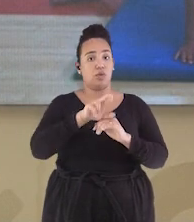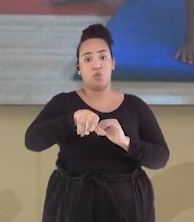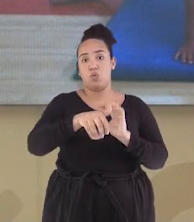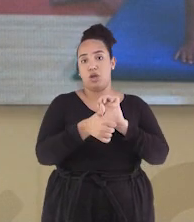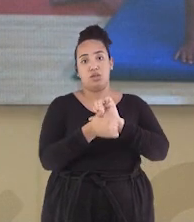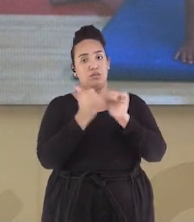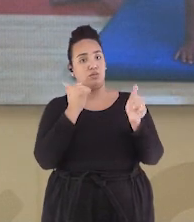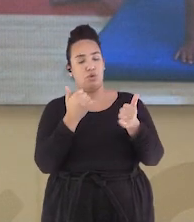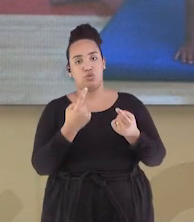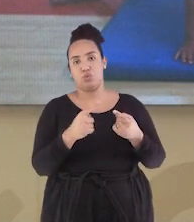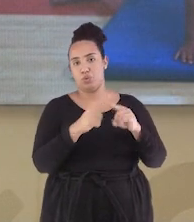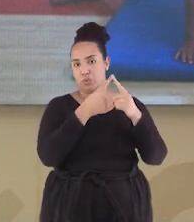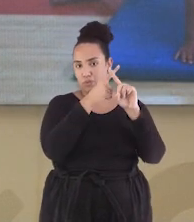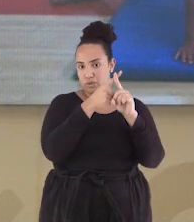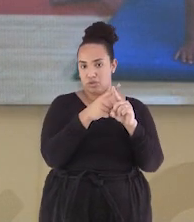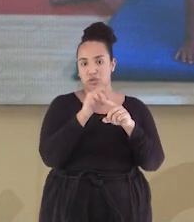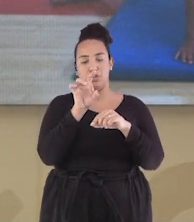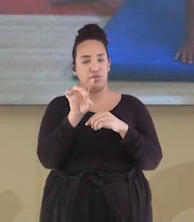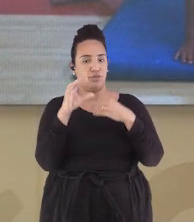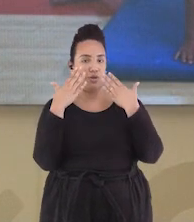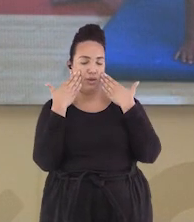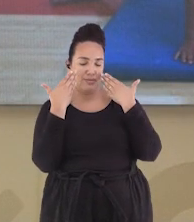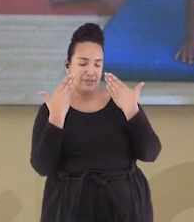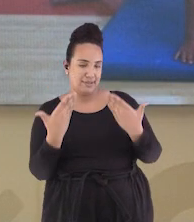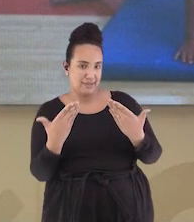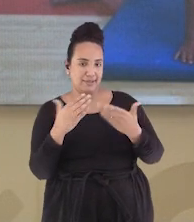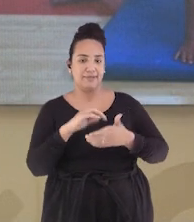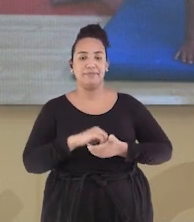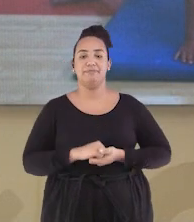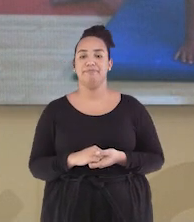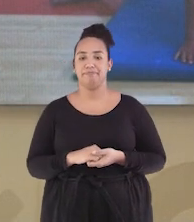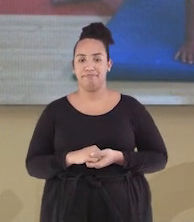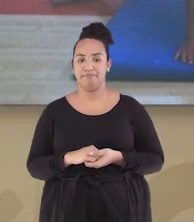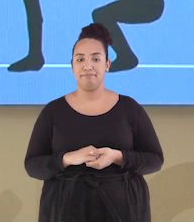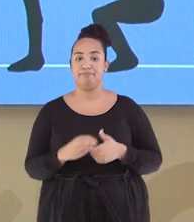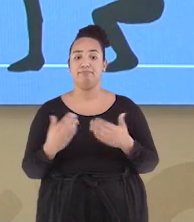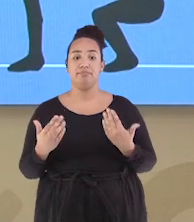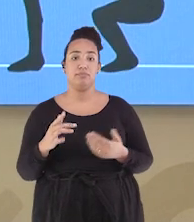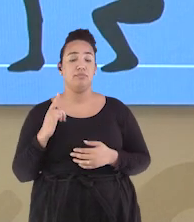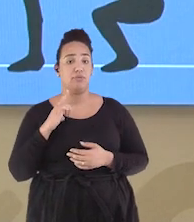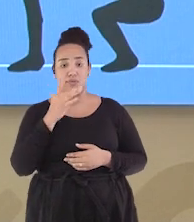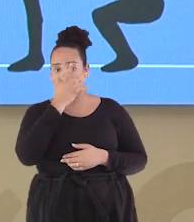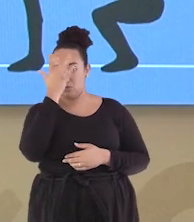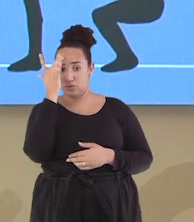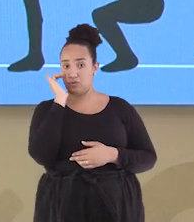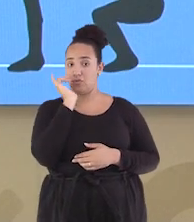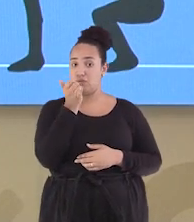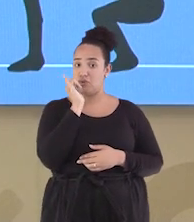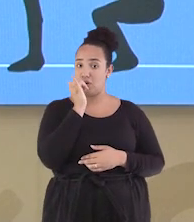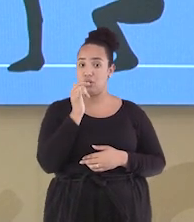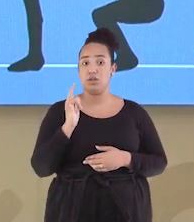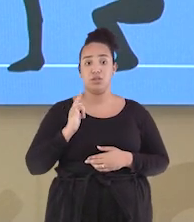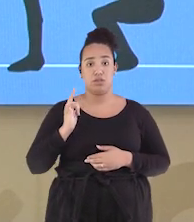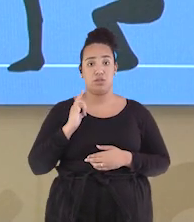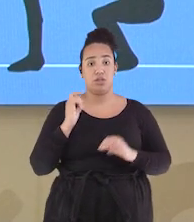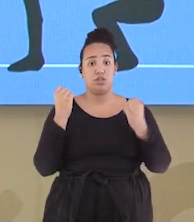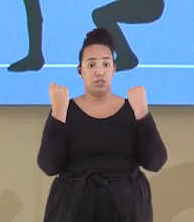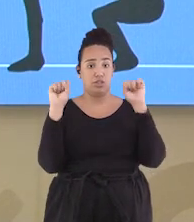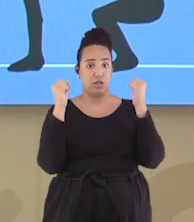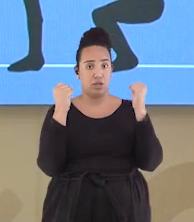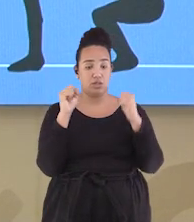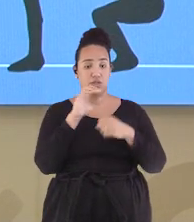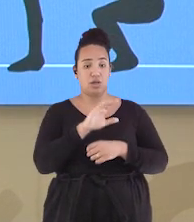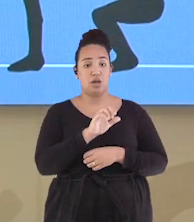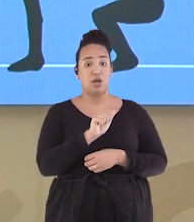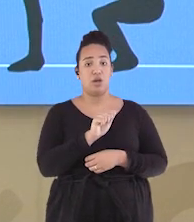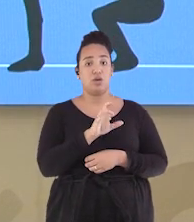de competição, e sim como uma linda apresentação. Há relatos que afirmam que essa ginástica acrobática é oriunda